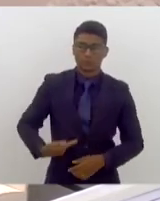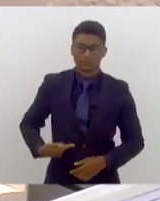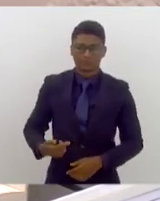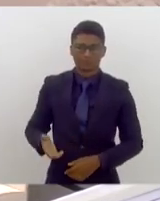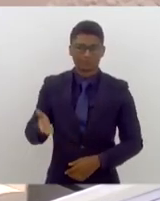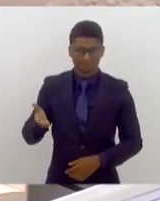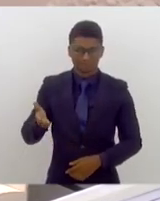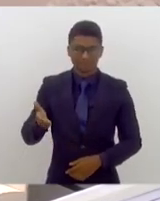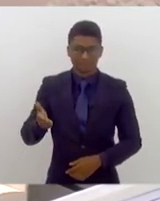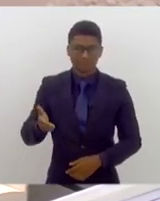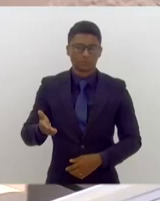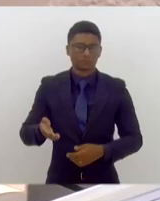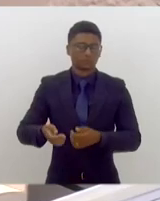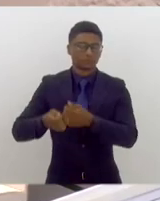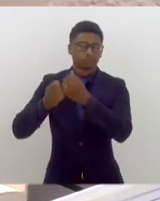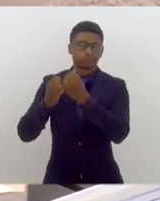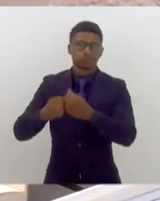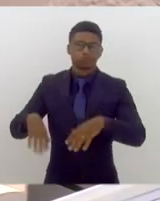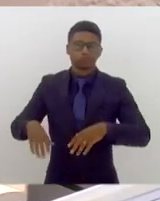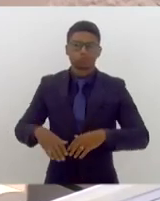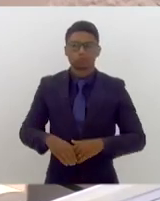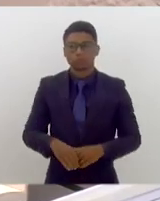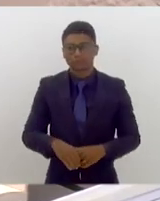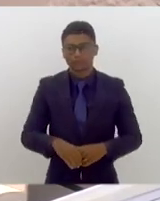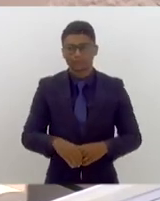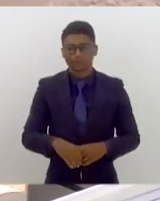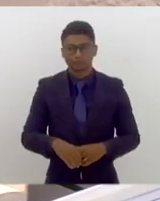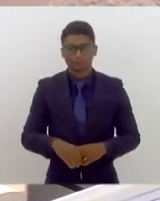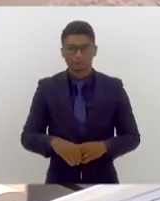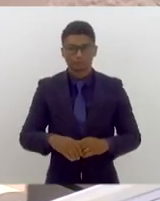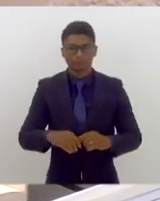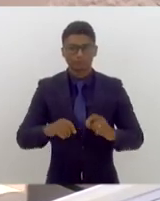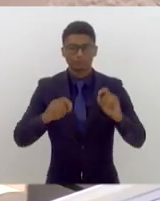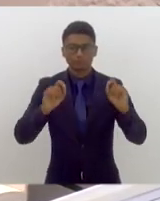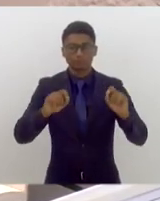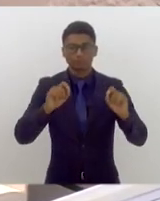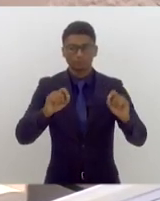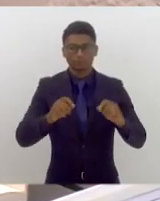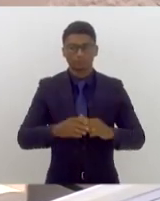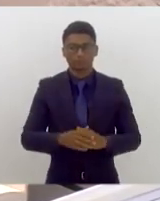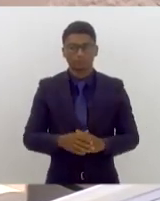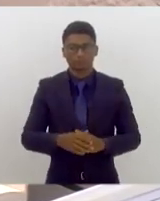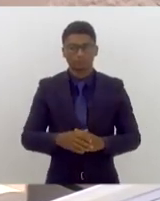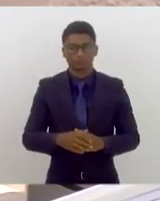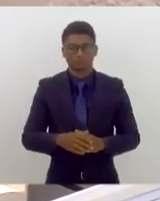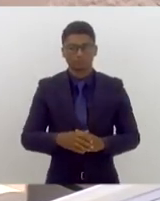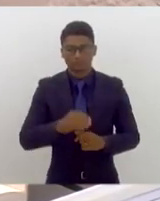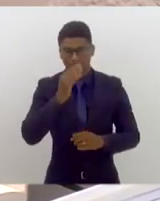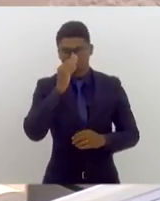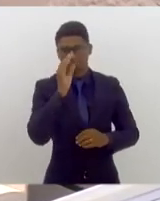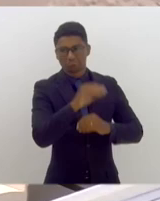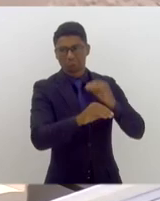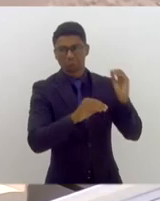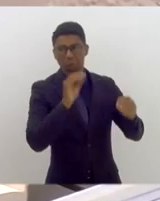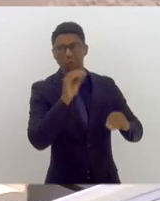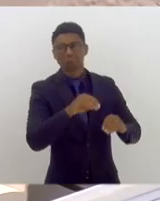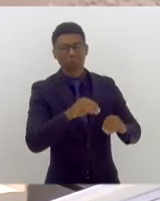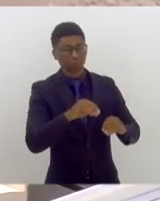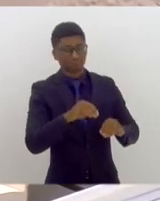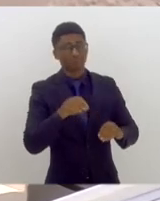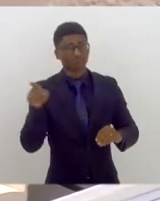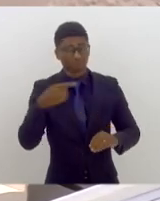mais catastrófico ainda, né, de simplesmente ignorar qualquer possível... Quer dizer, os alunos